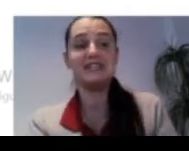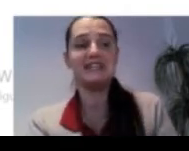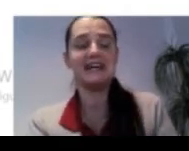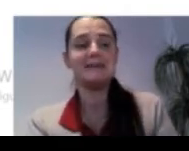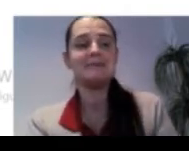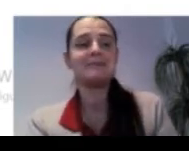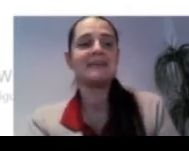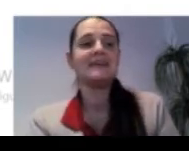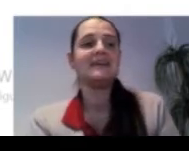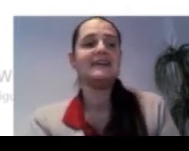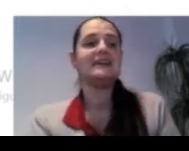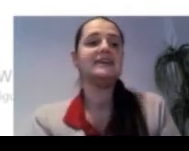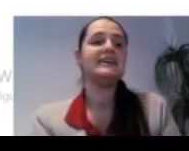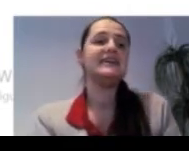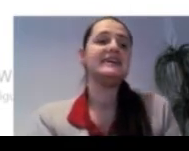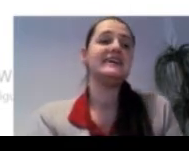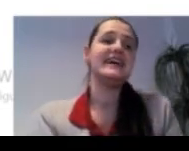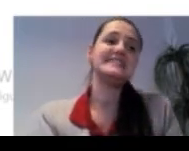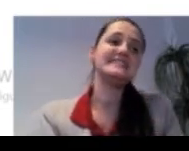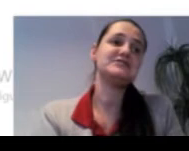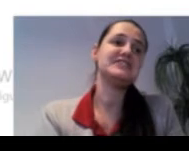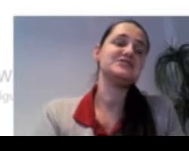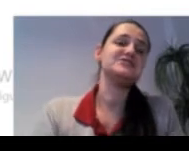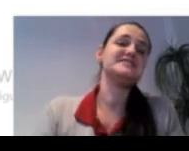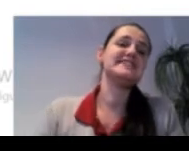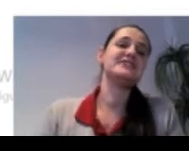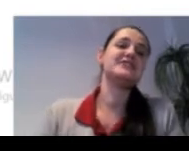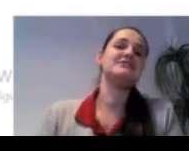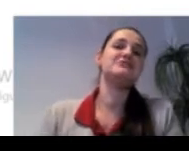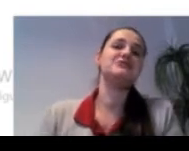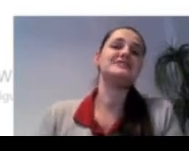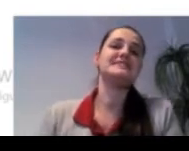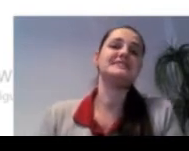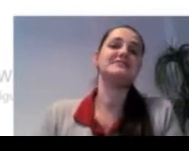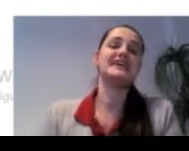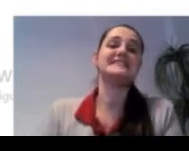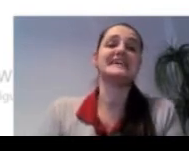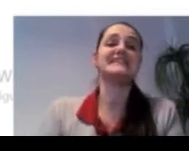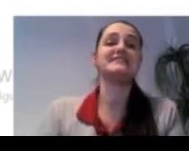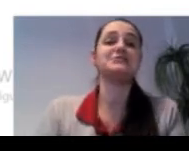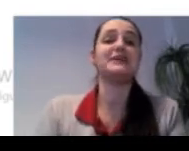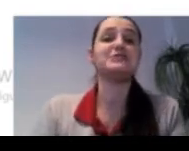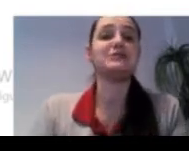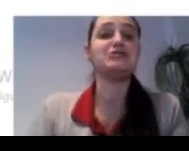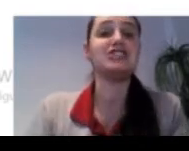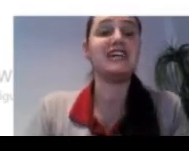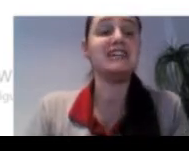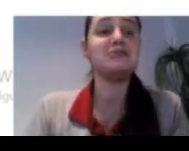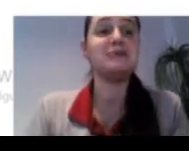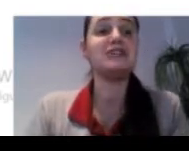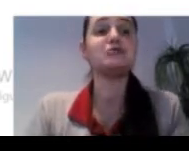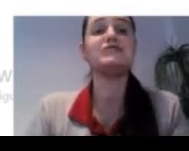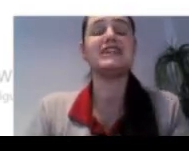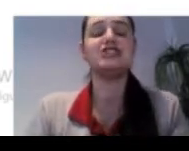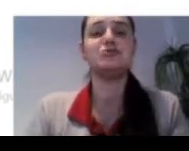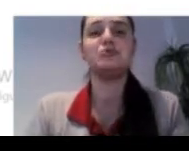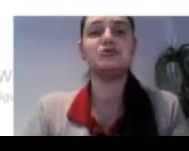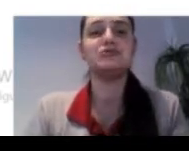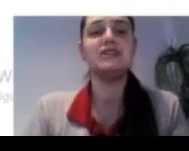alterações no seu DNA, e essas alterações fizeram que ele ficasse cada vez mais patogênico,